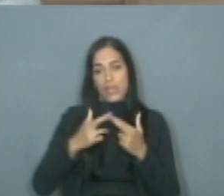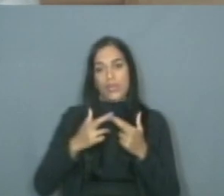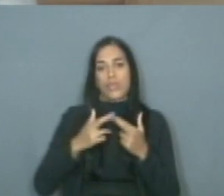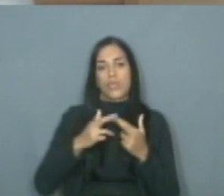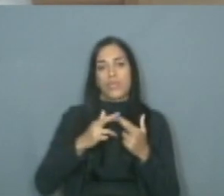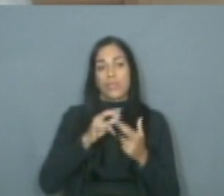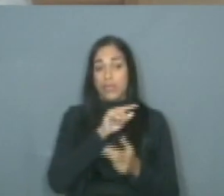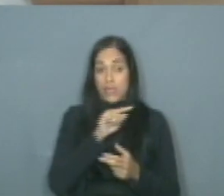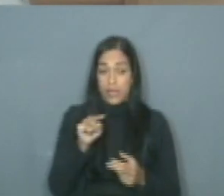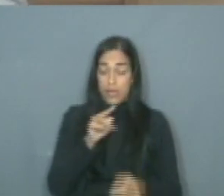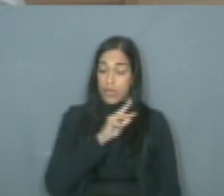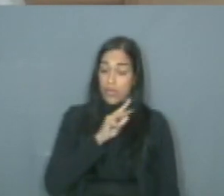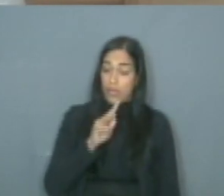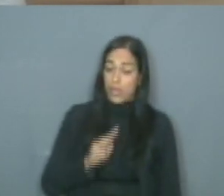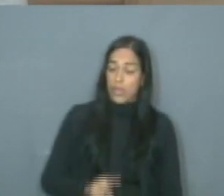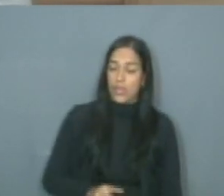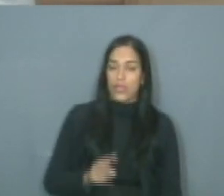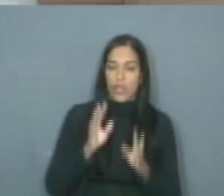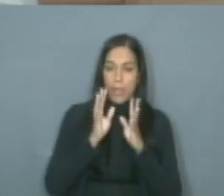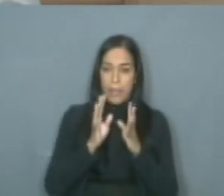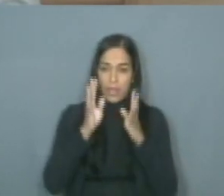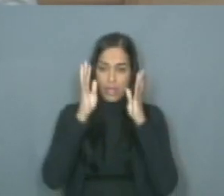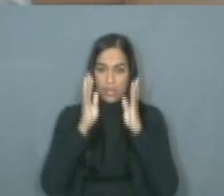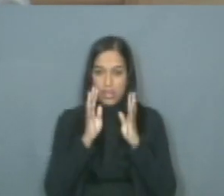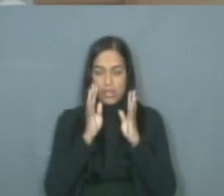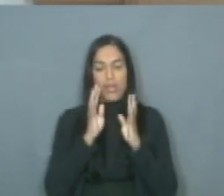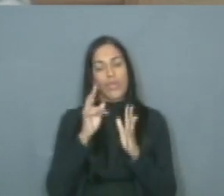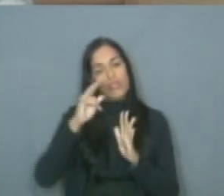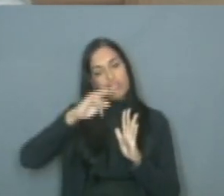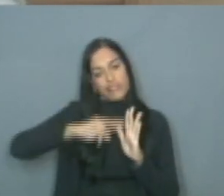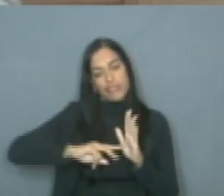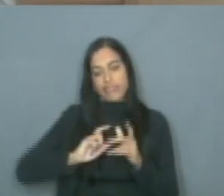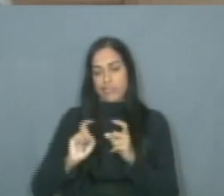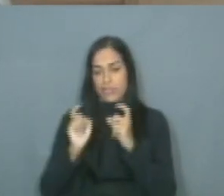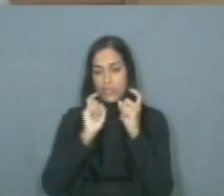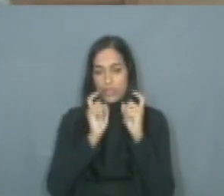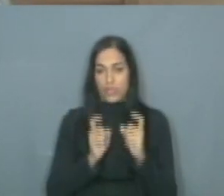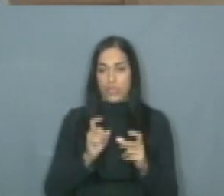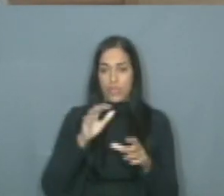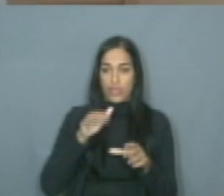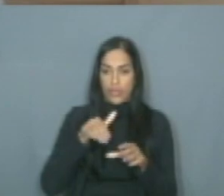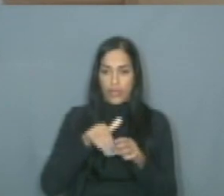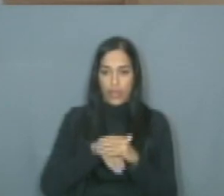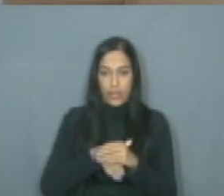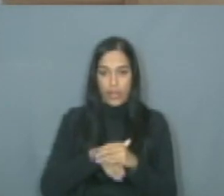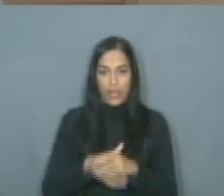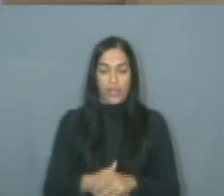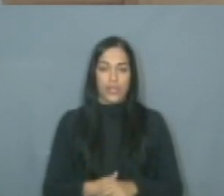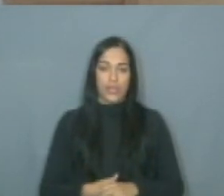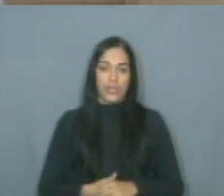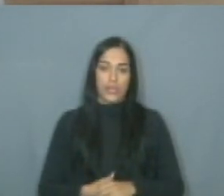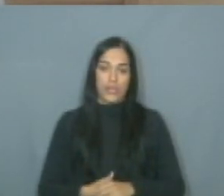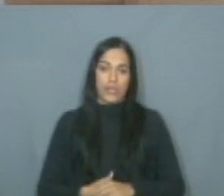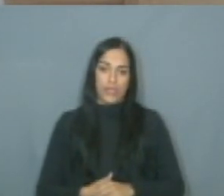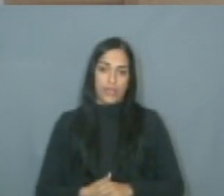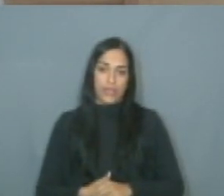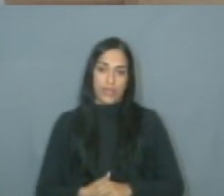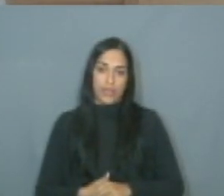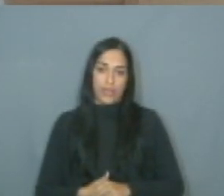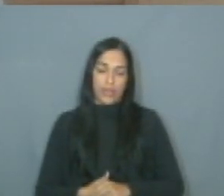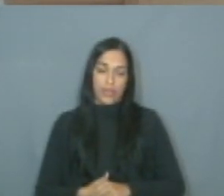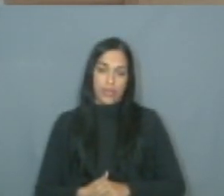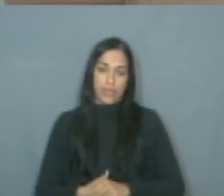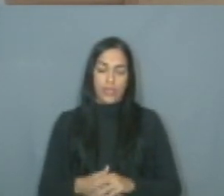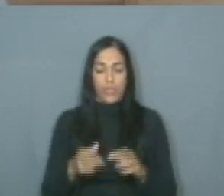cada vereador preste atenção naquilo que está sendo discutido e votado. O requerimento diz o seguinte: é